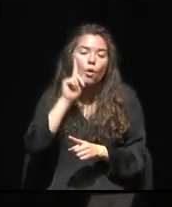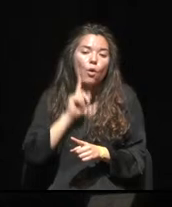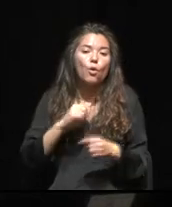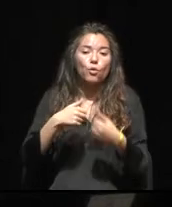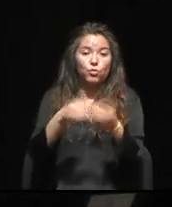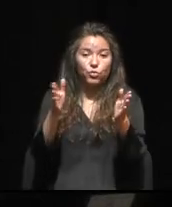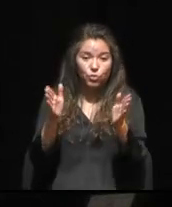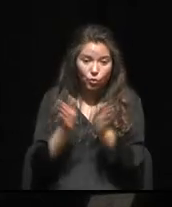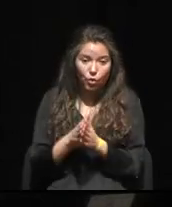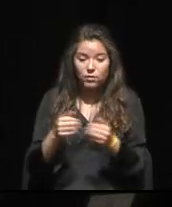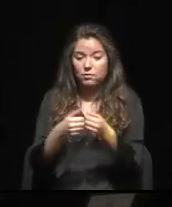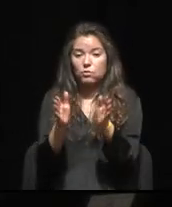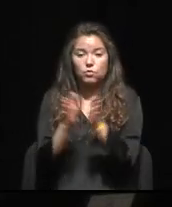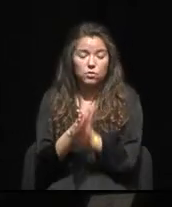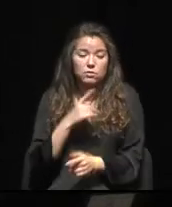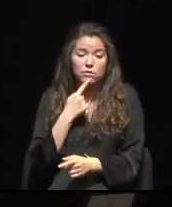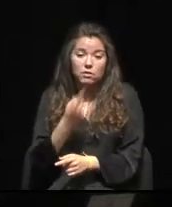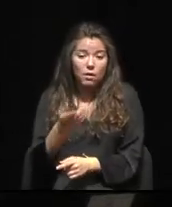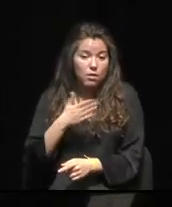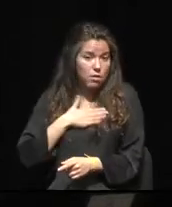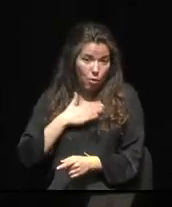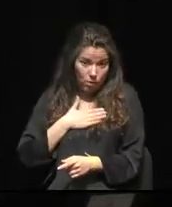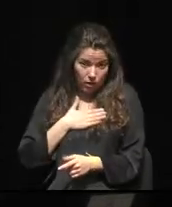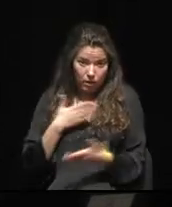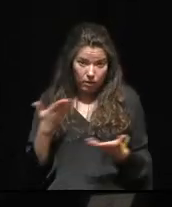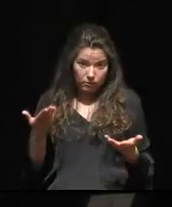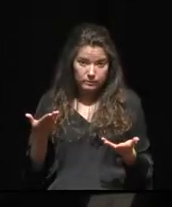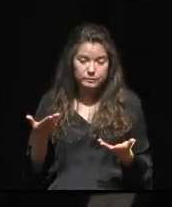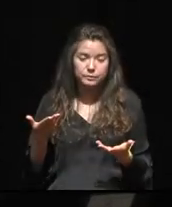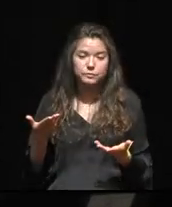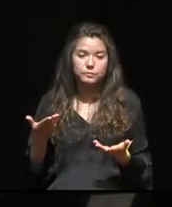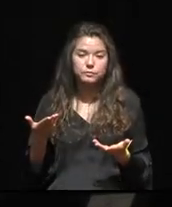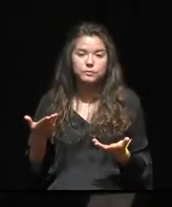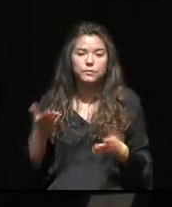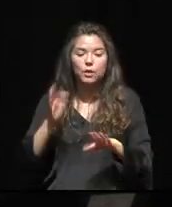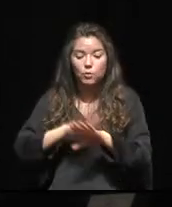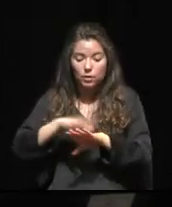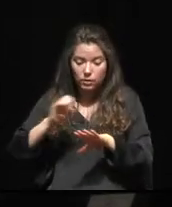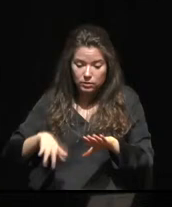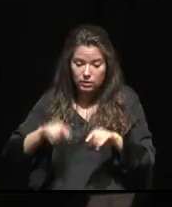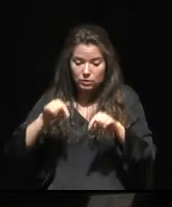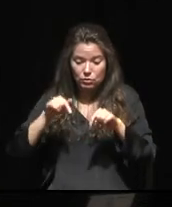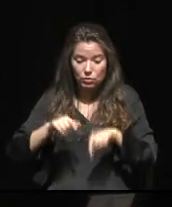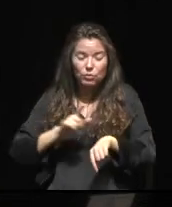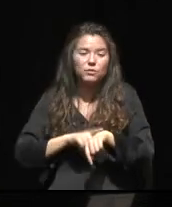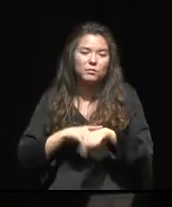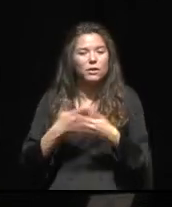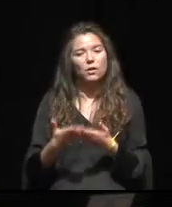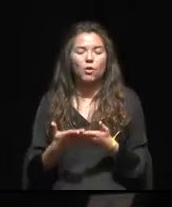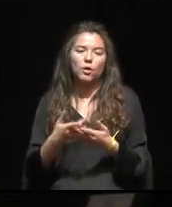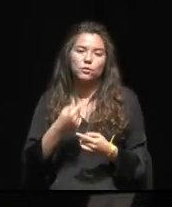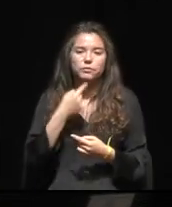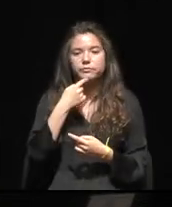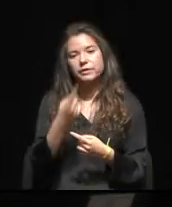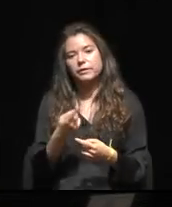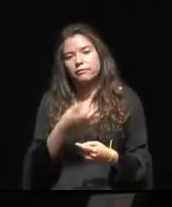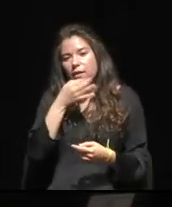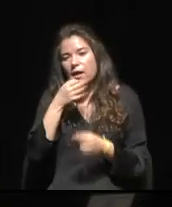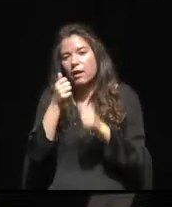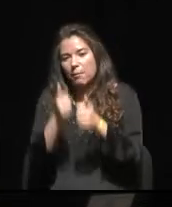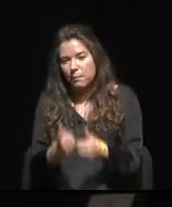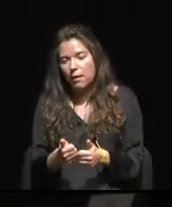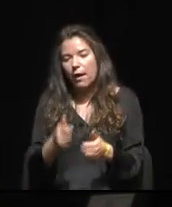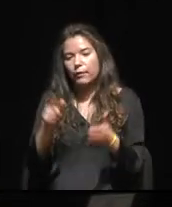e todos por isso nesta época do Politicamente correto